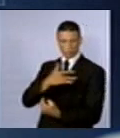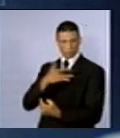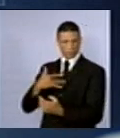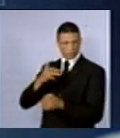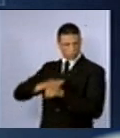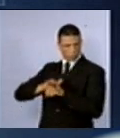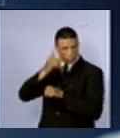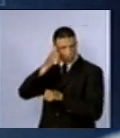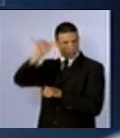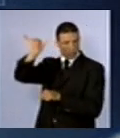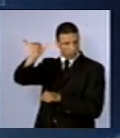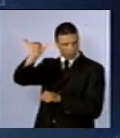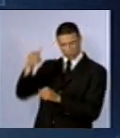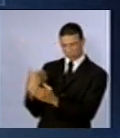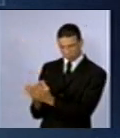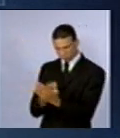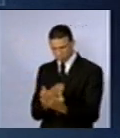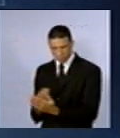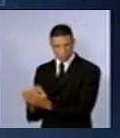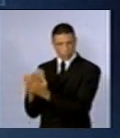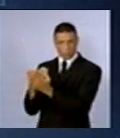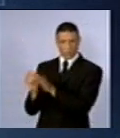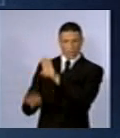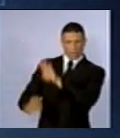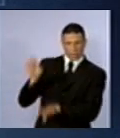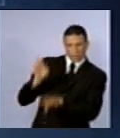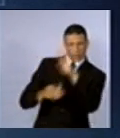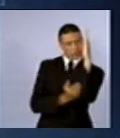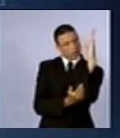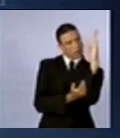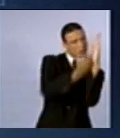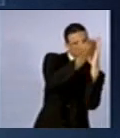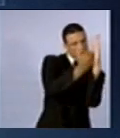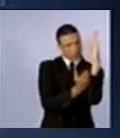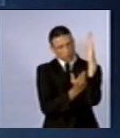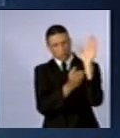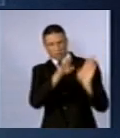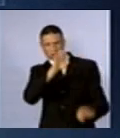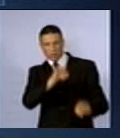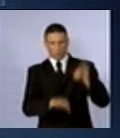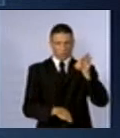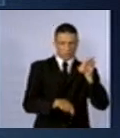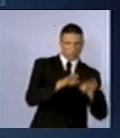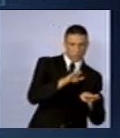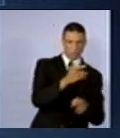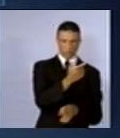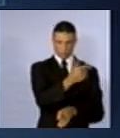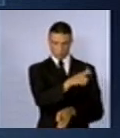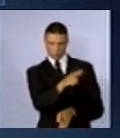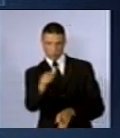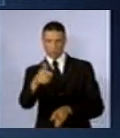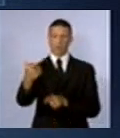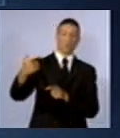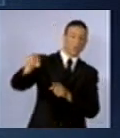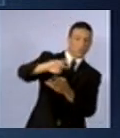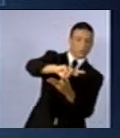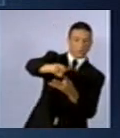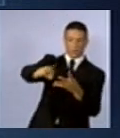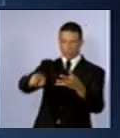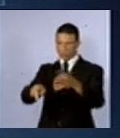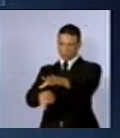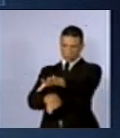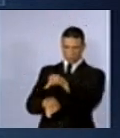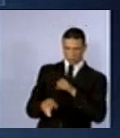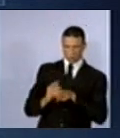vez que não se pode levantar a exposição pregressa, bem como a exposição a demais agentes agressivos, e o desconhecimento